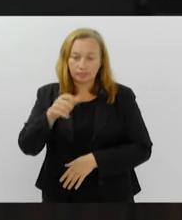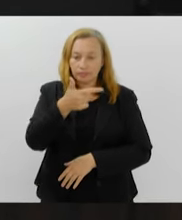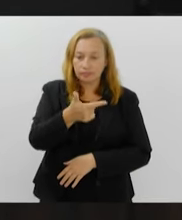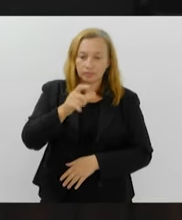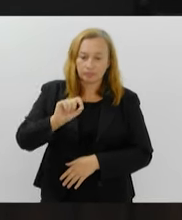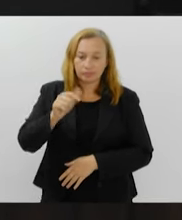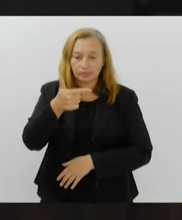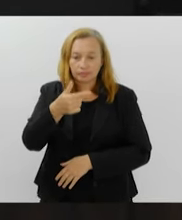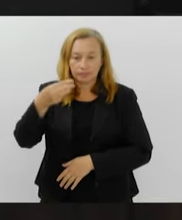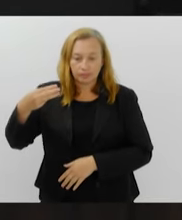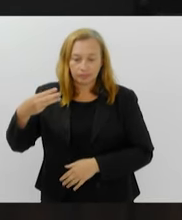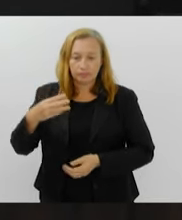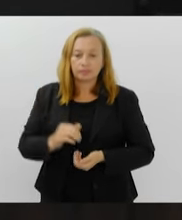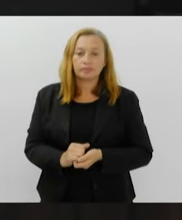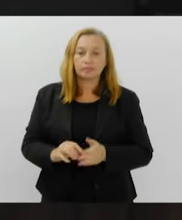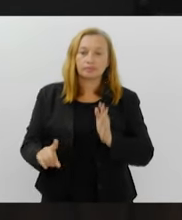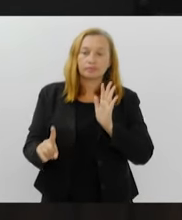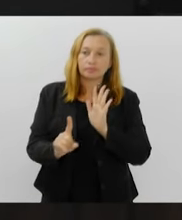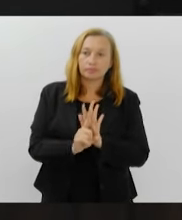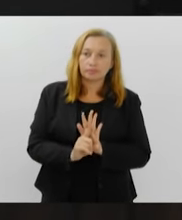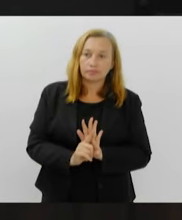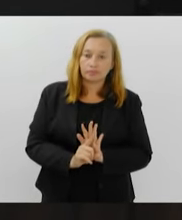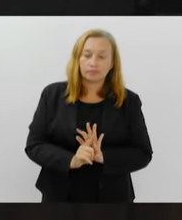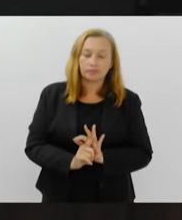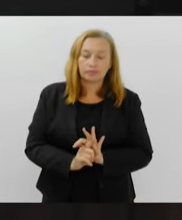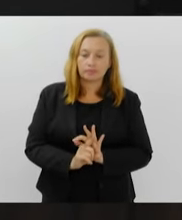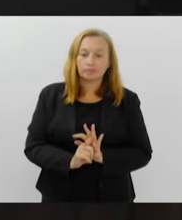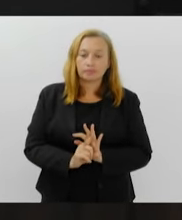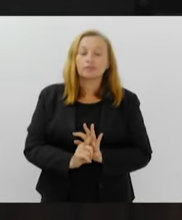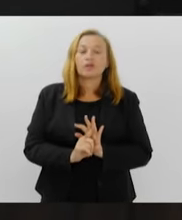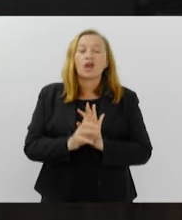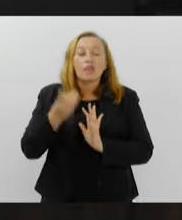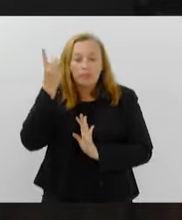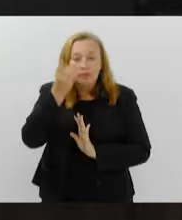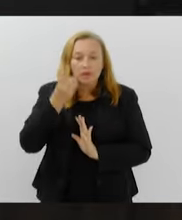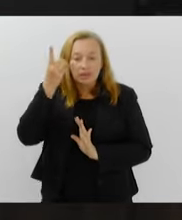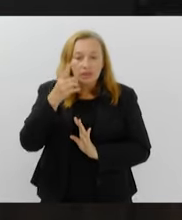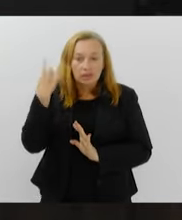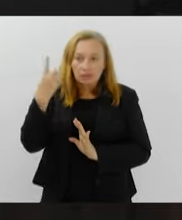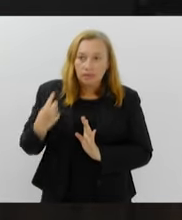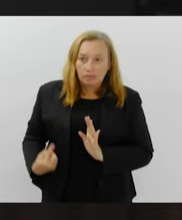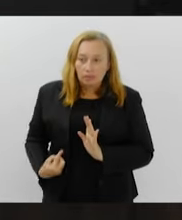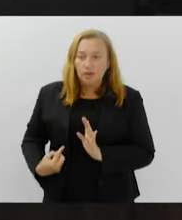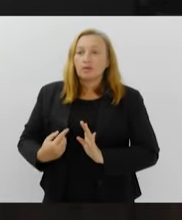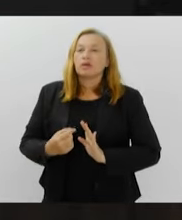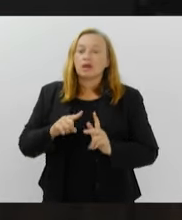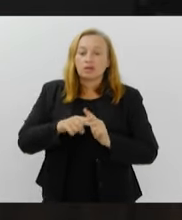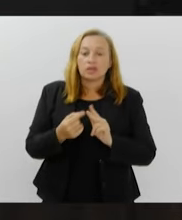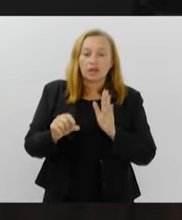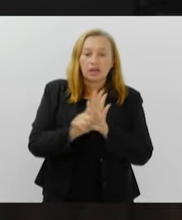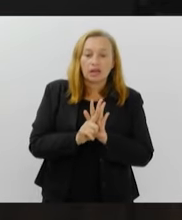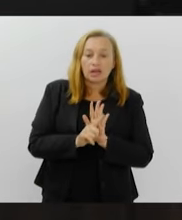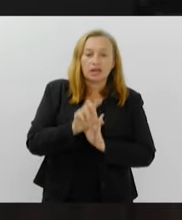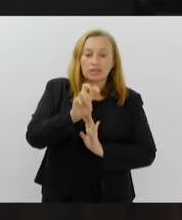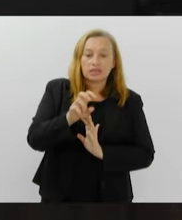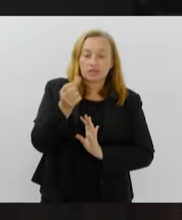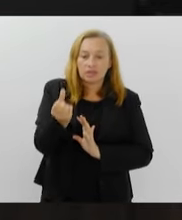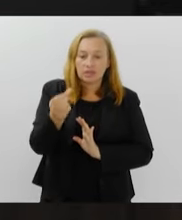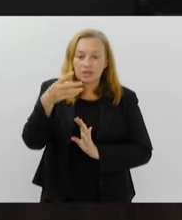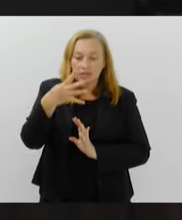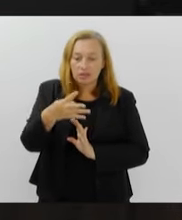2350 de 2023 deoria da que altera o anexo da